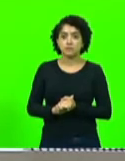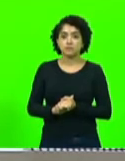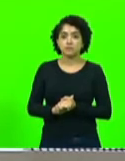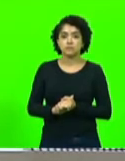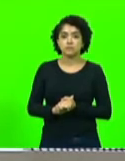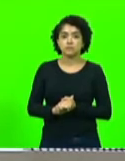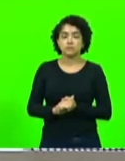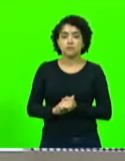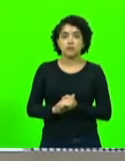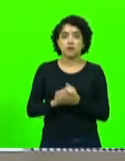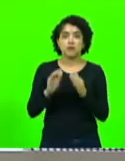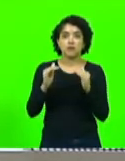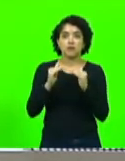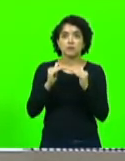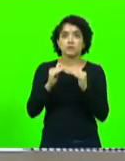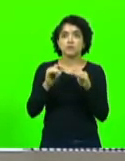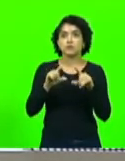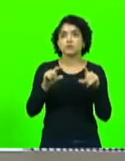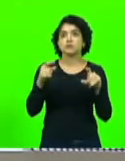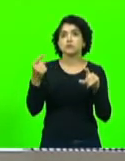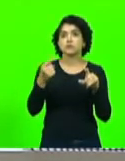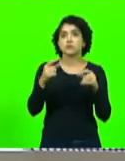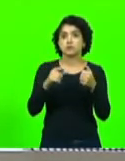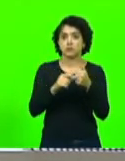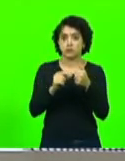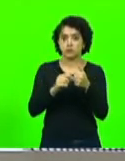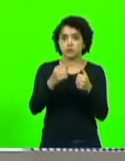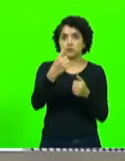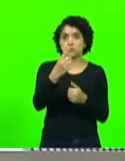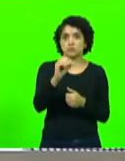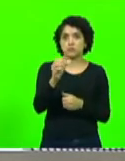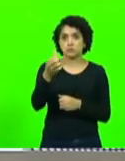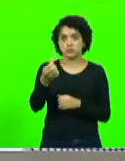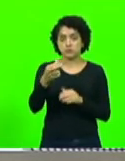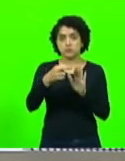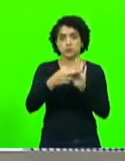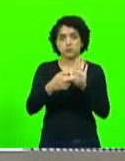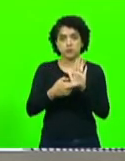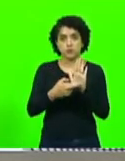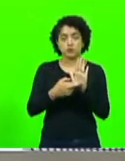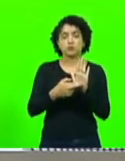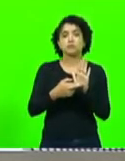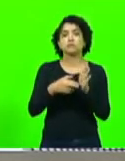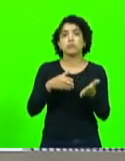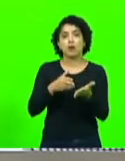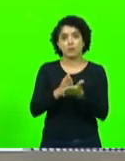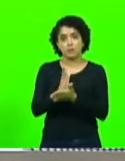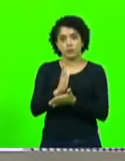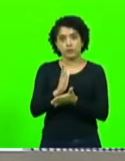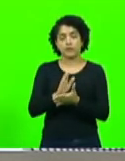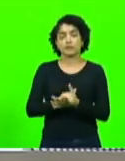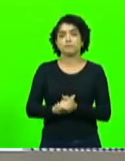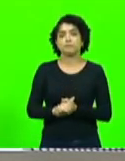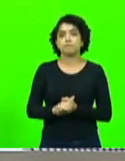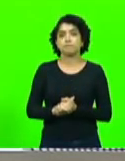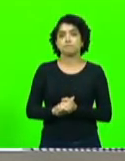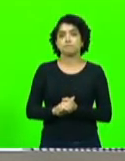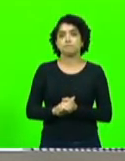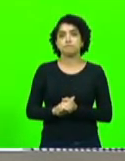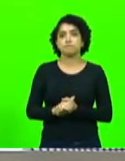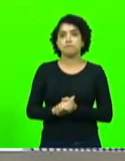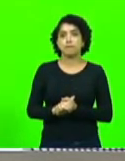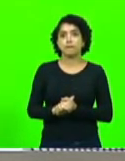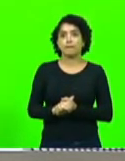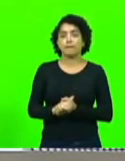Em consonância com o parágrafo 1º do artigo 106 do regimento, dou a ata por aprovada. Obrigado, deputado